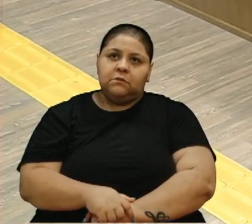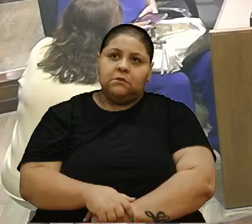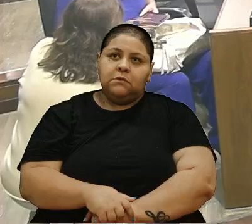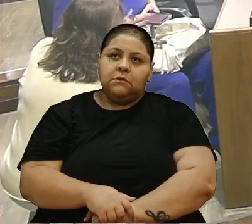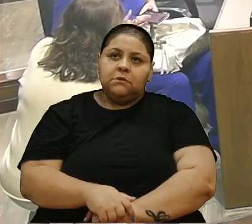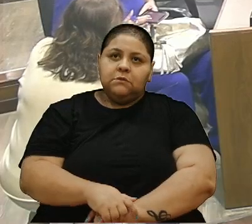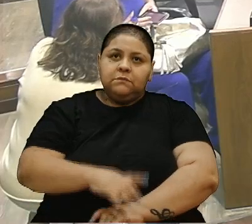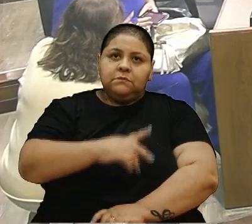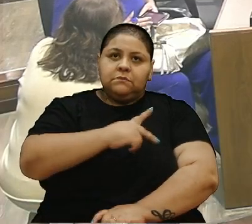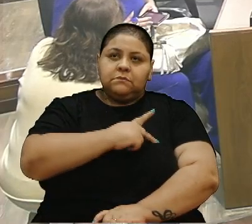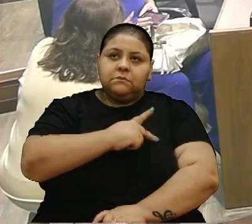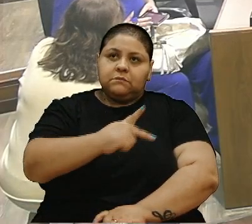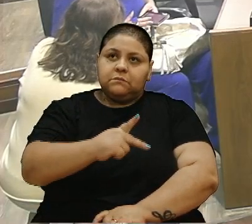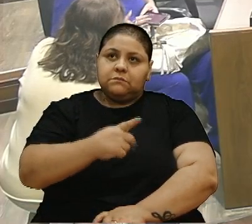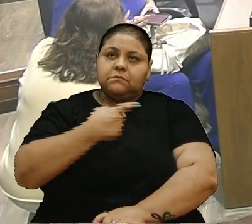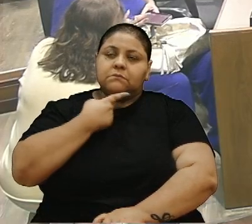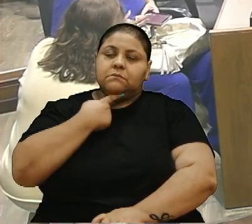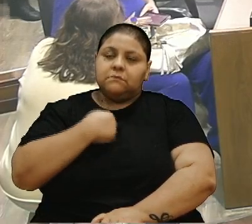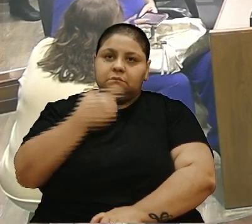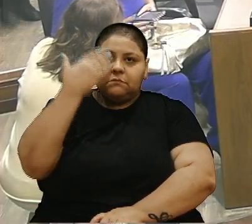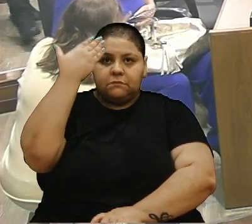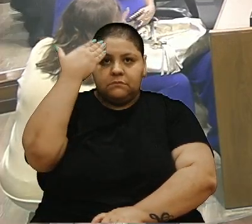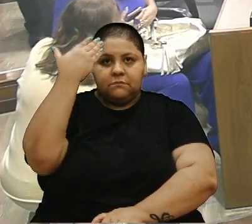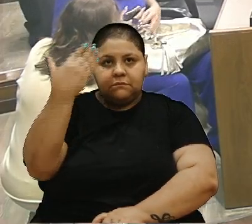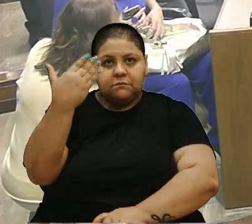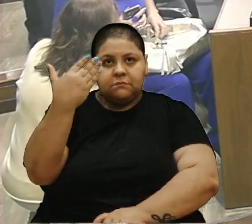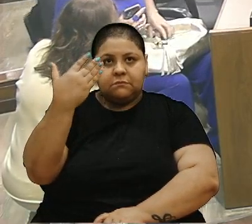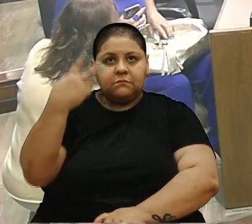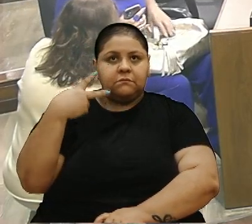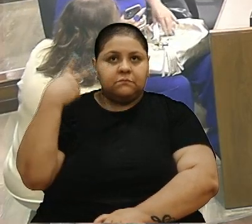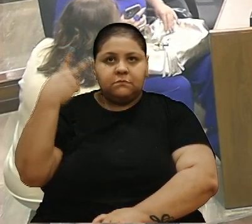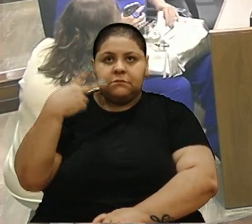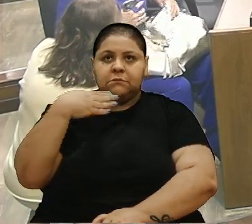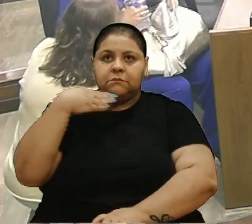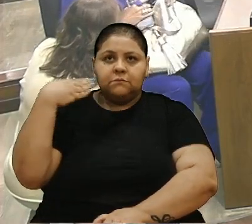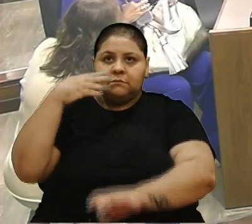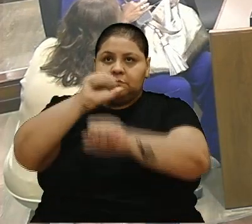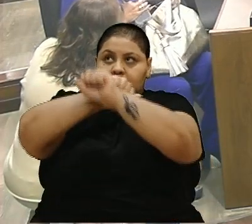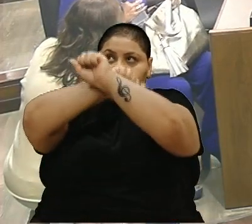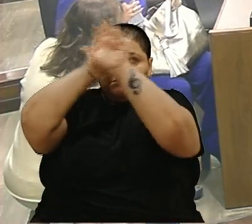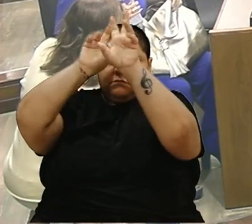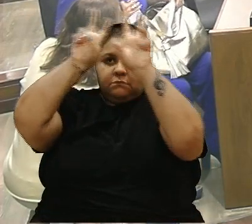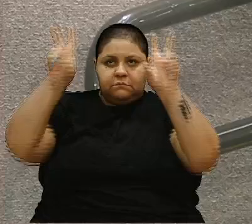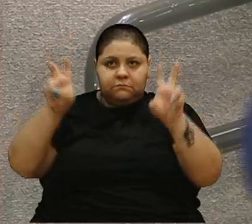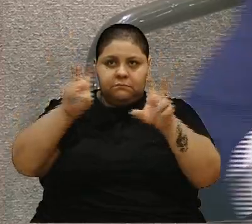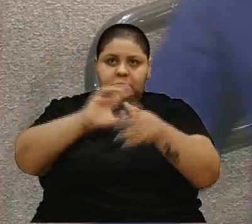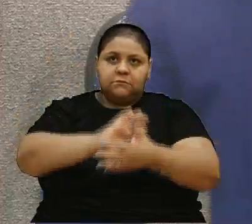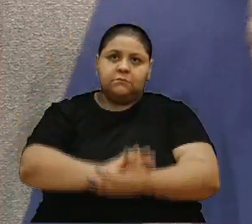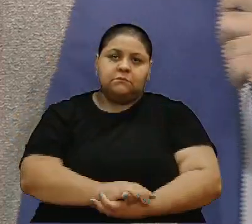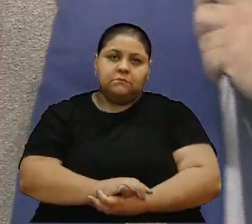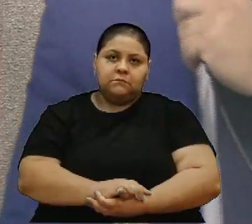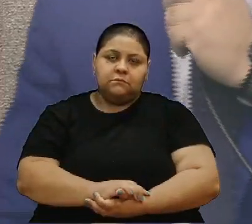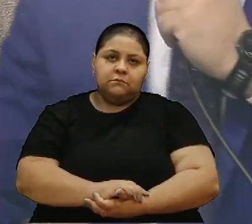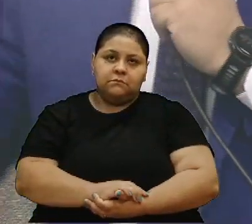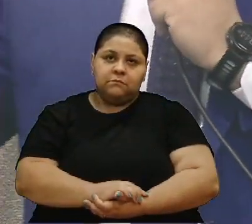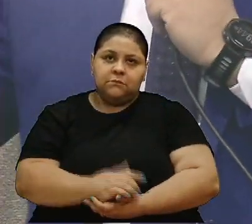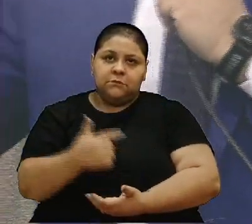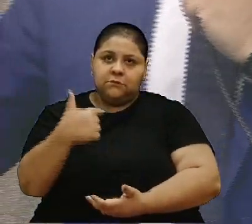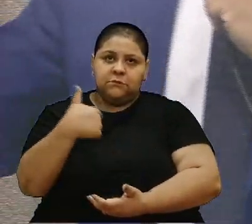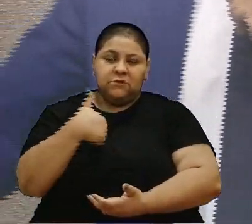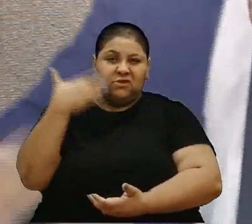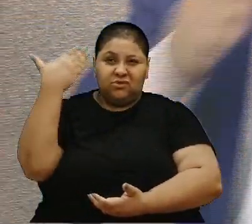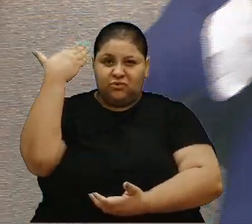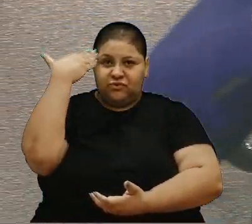Senhor presidente, gostaria aqui de agradecer ao vereador Bortola por ter esclarecido esse assunto. Não sou detentor de